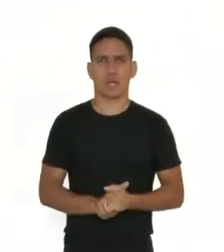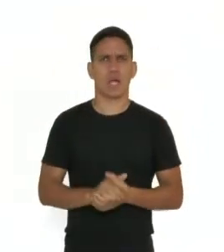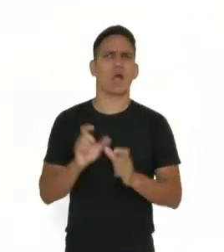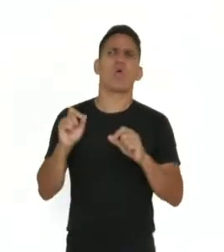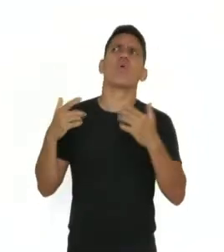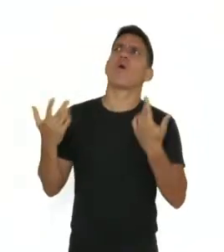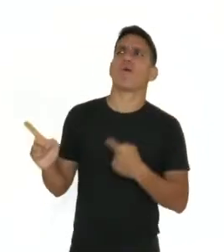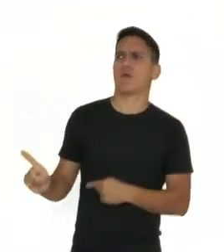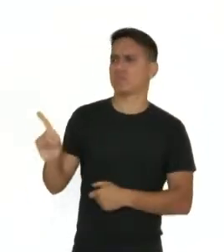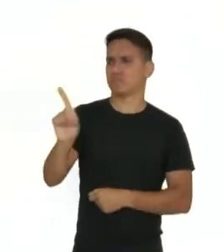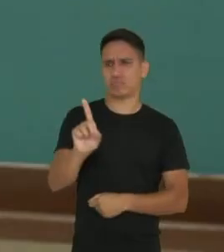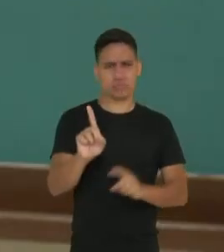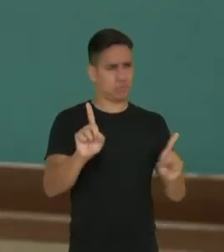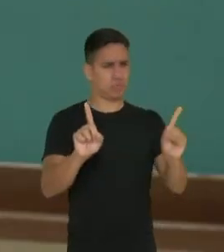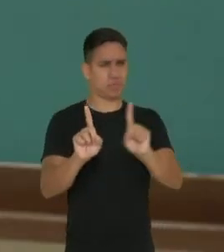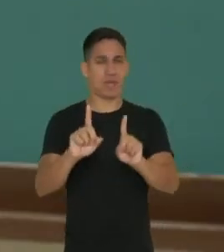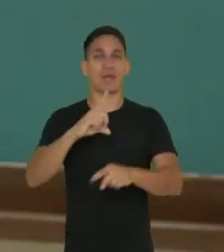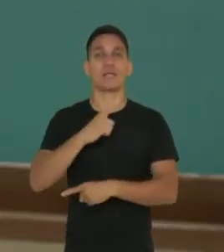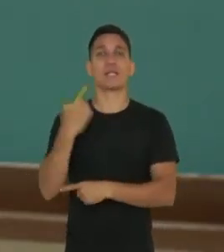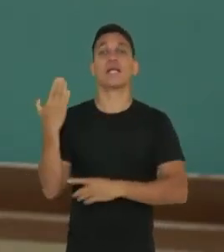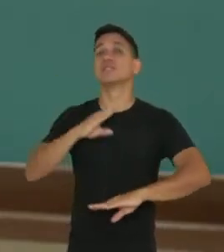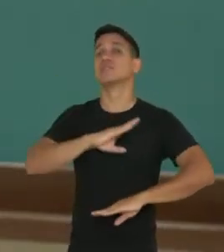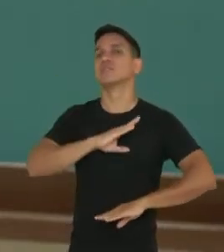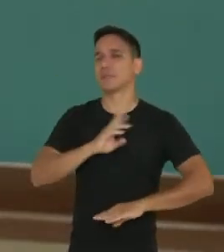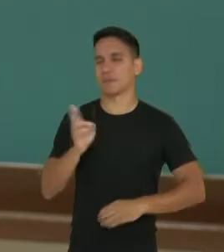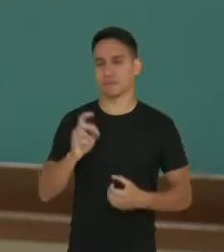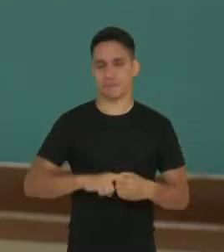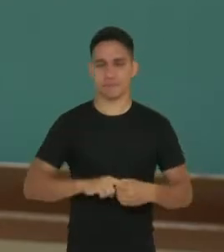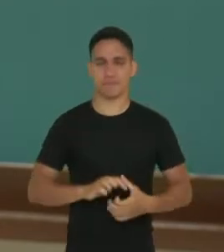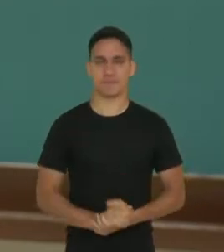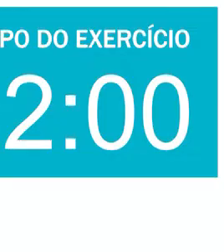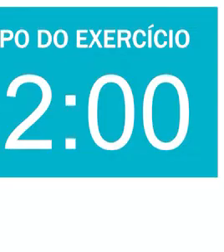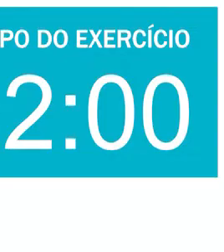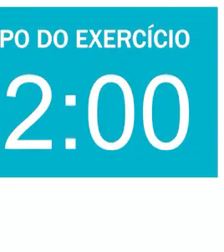os personagens que compõem esse caos? Já voltamos.